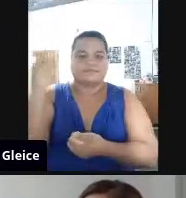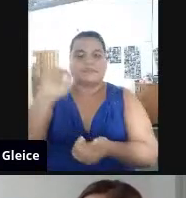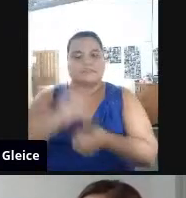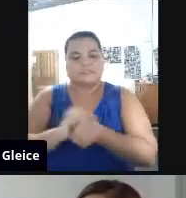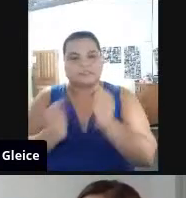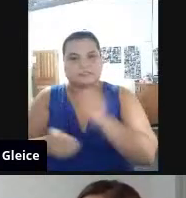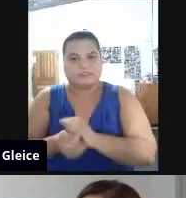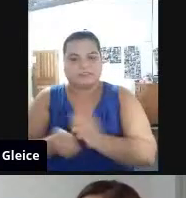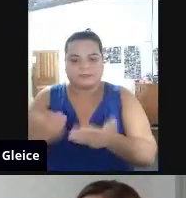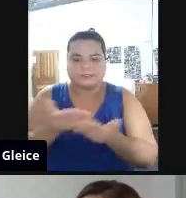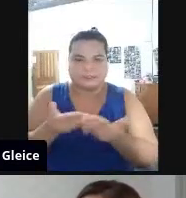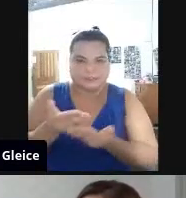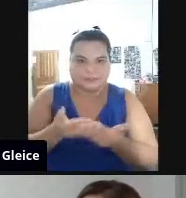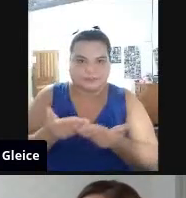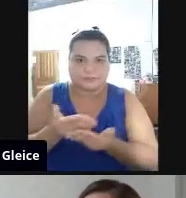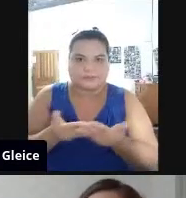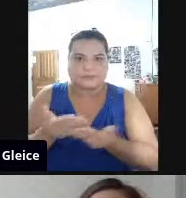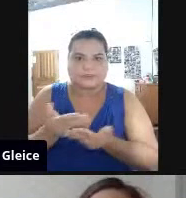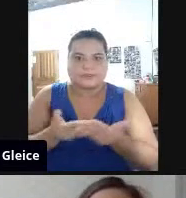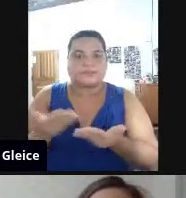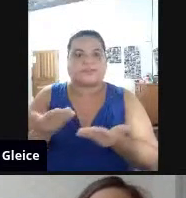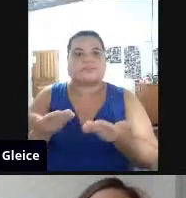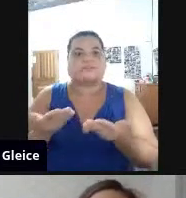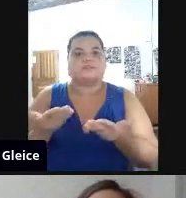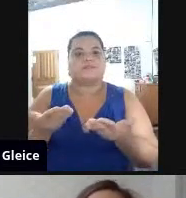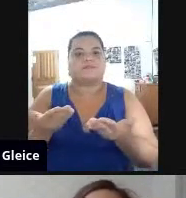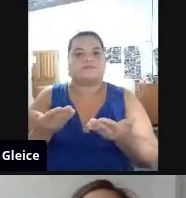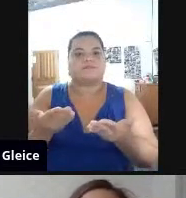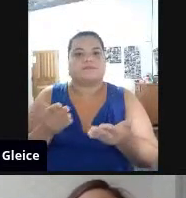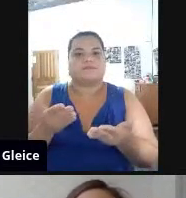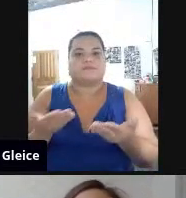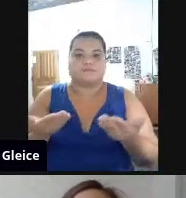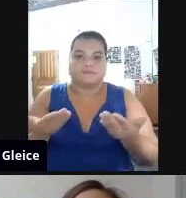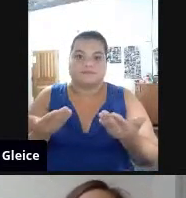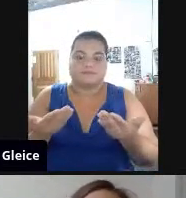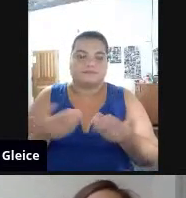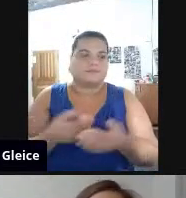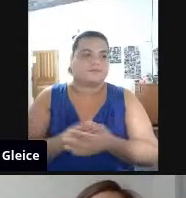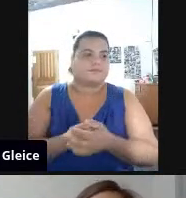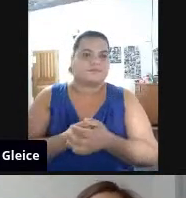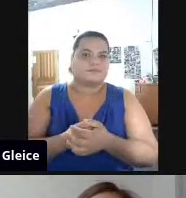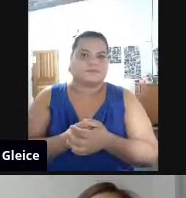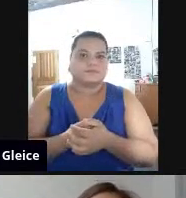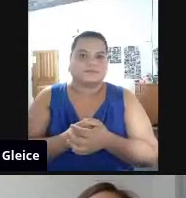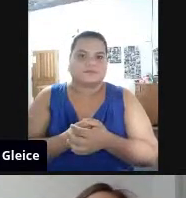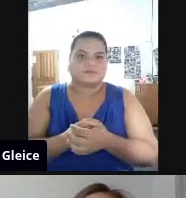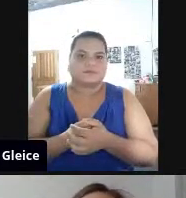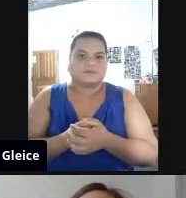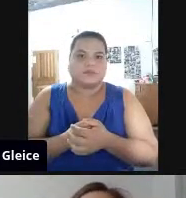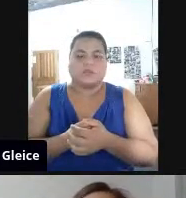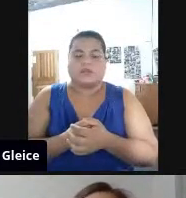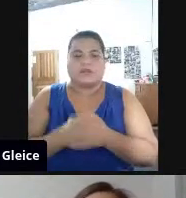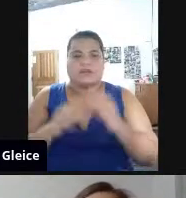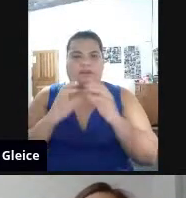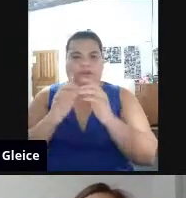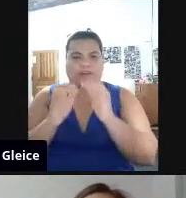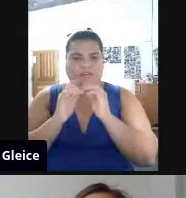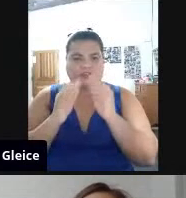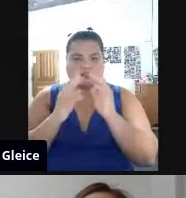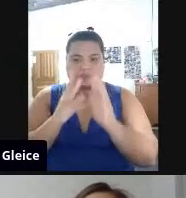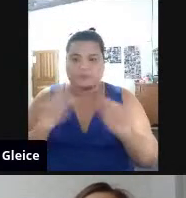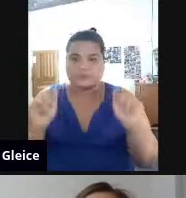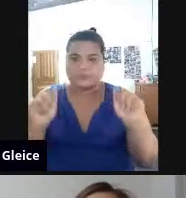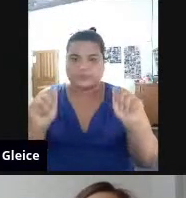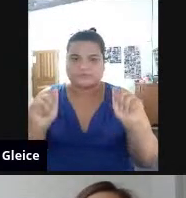adequado acompanhamento, porque, só adiantando, né, não existe cura para autismo, mas existe um tratamento. Vou